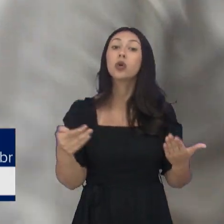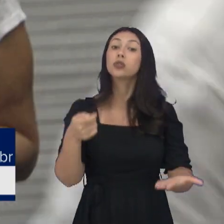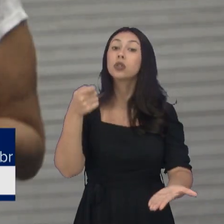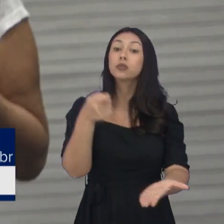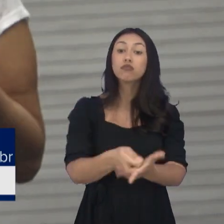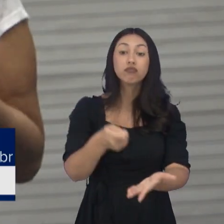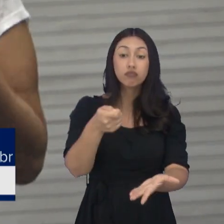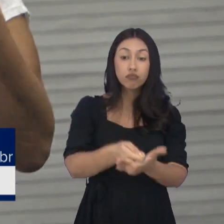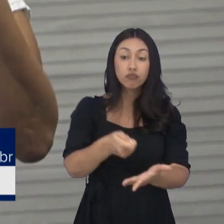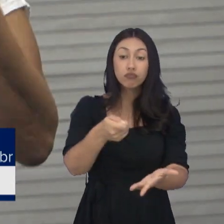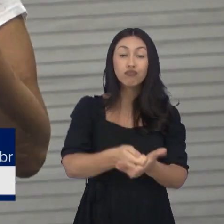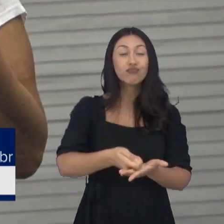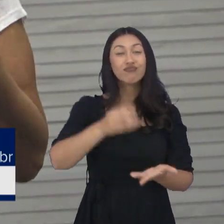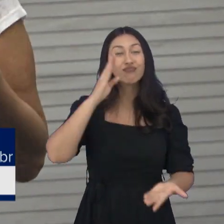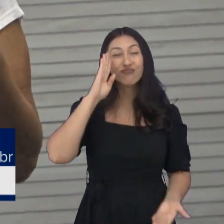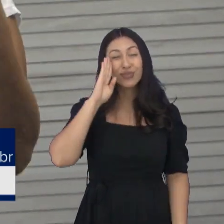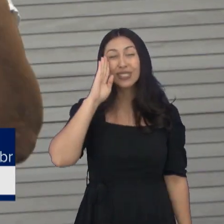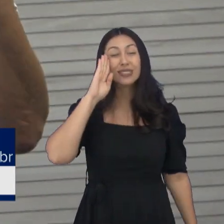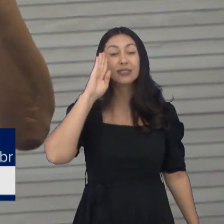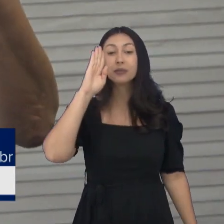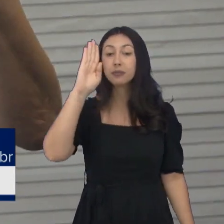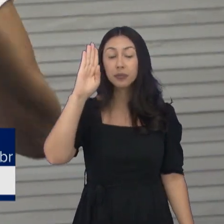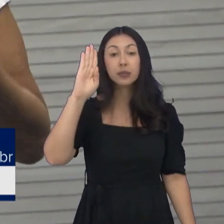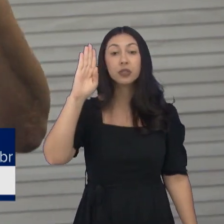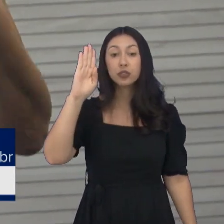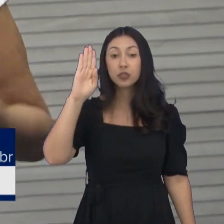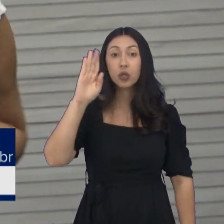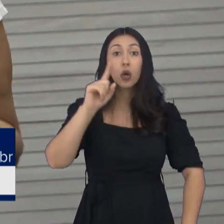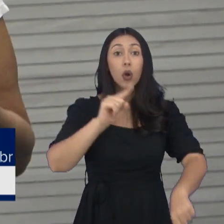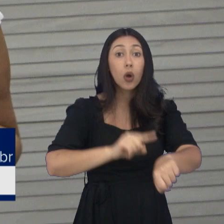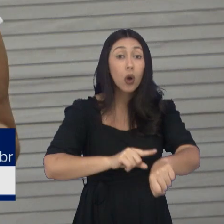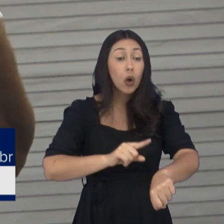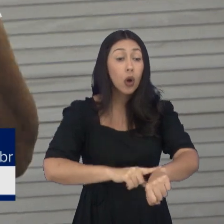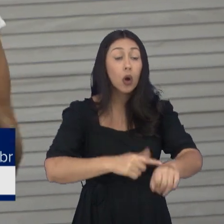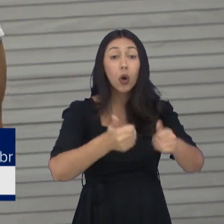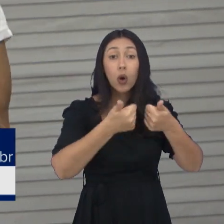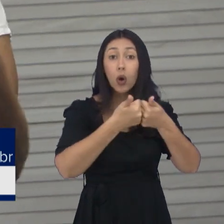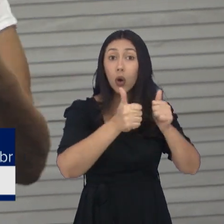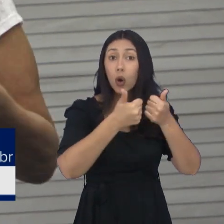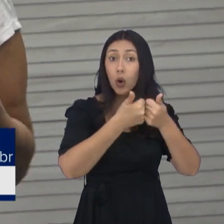reivindicando lá, principalmente, horário de ônibus,